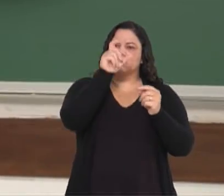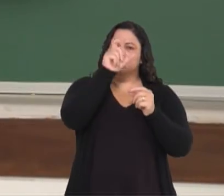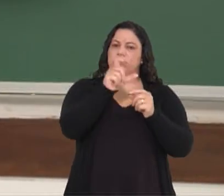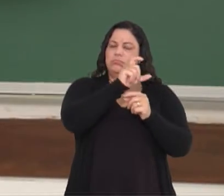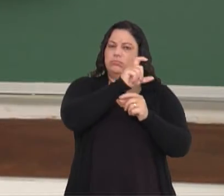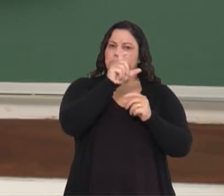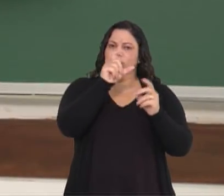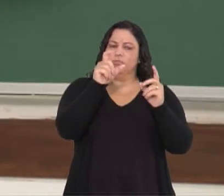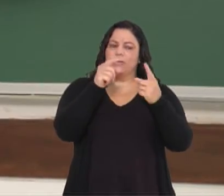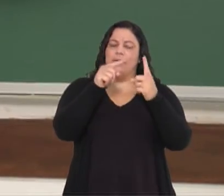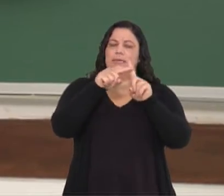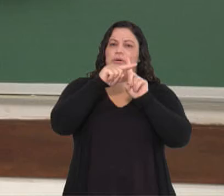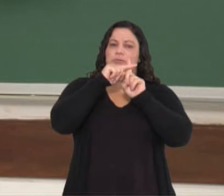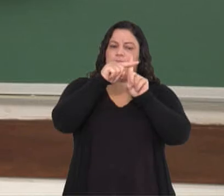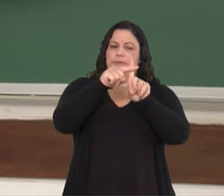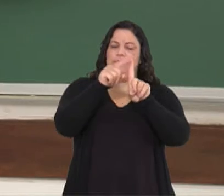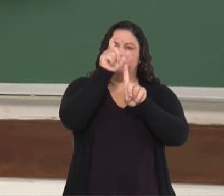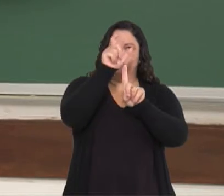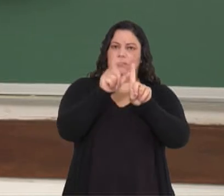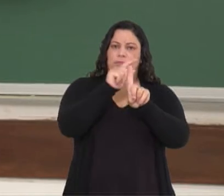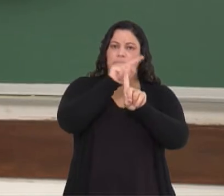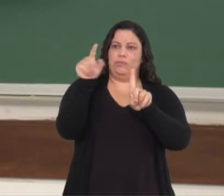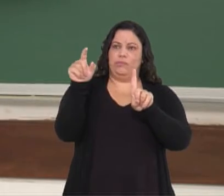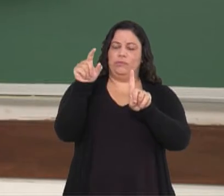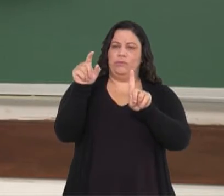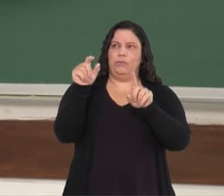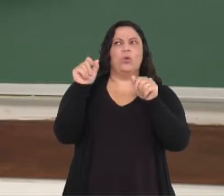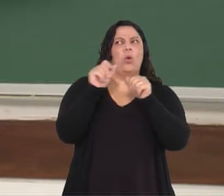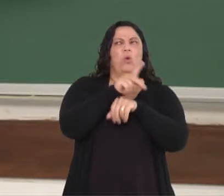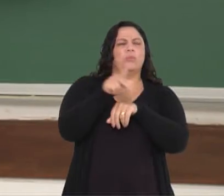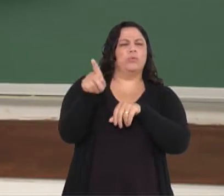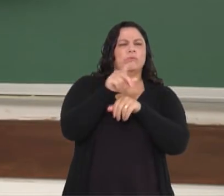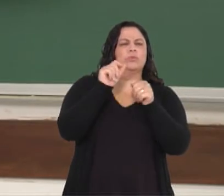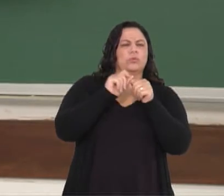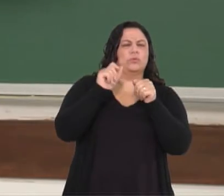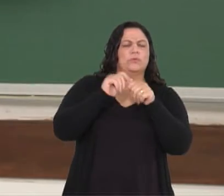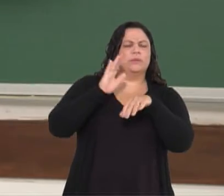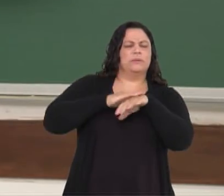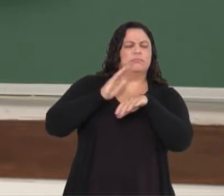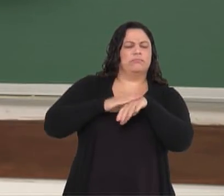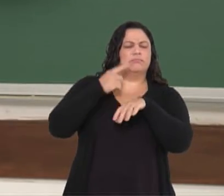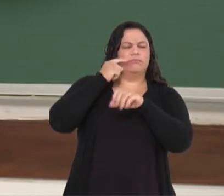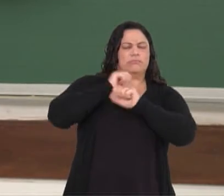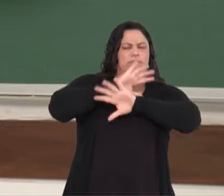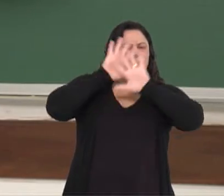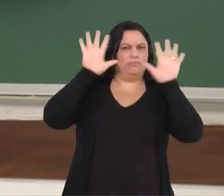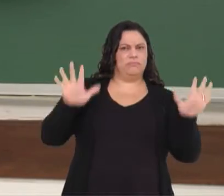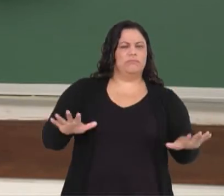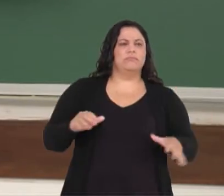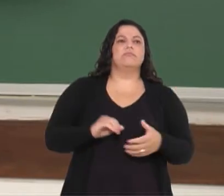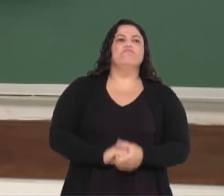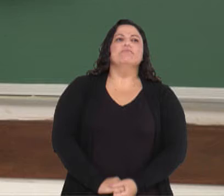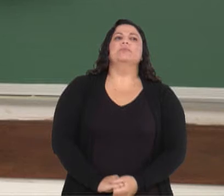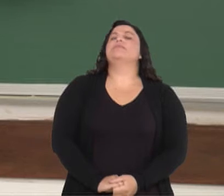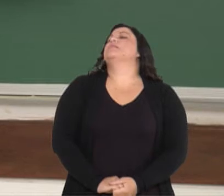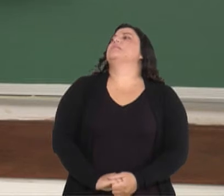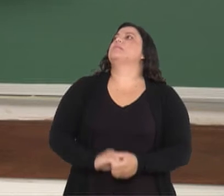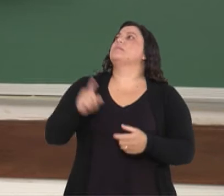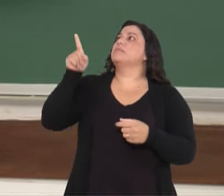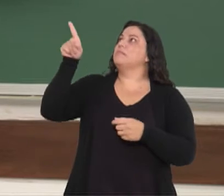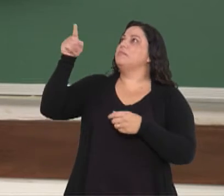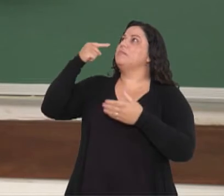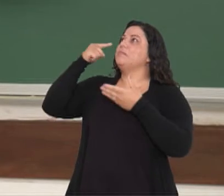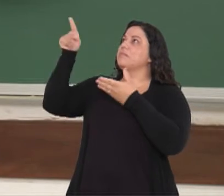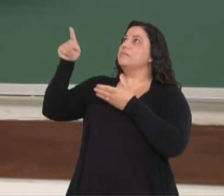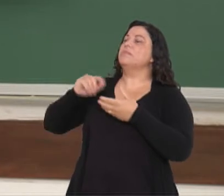você repete o primeiro coeficiente. Deixa eu fazer a estrutura do Briot-Ruffini aqui com esses polinômios para ficar mais claro. Ó. Dividir